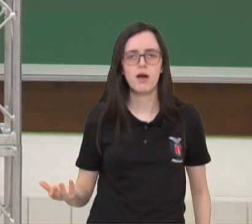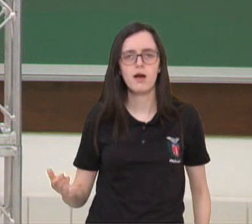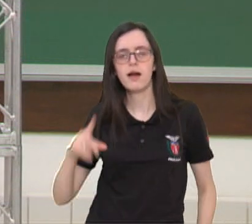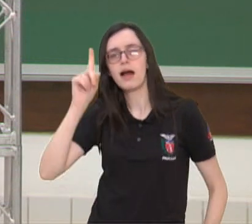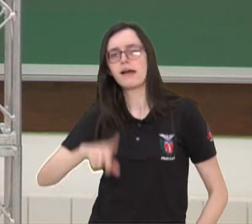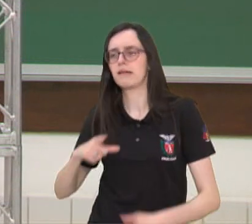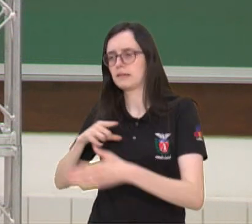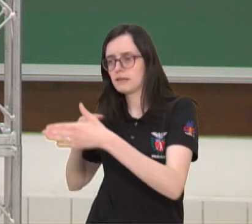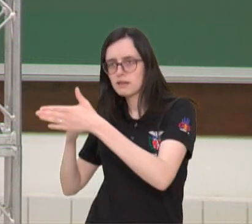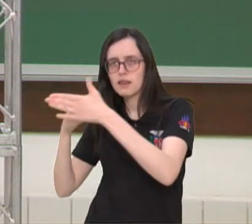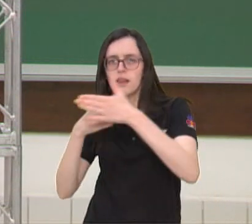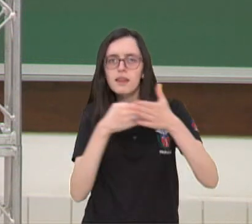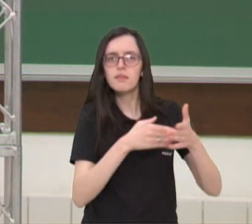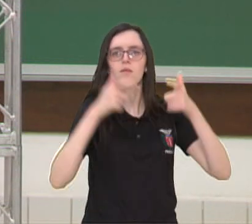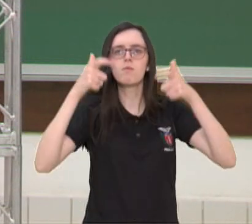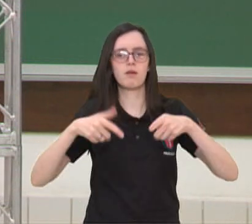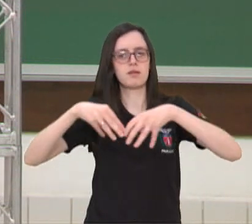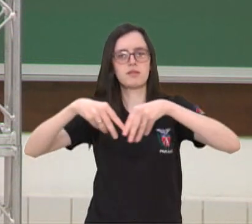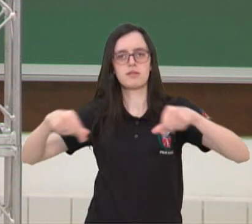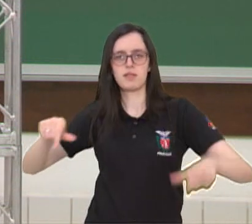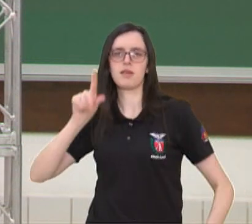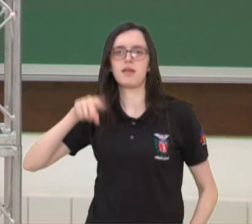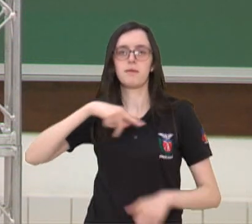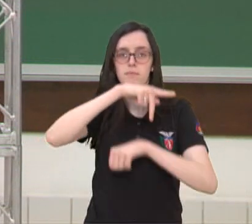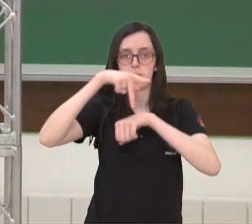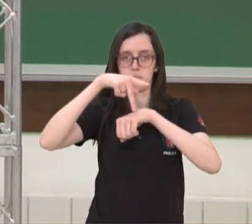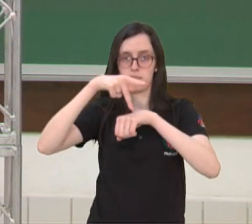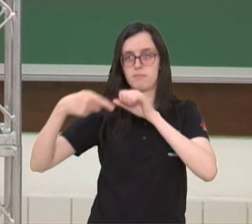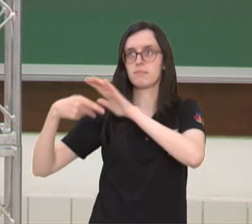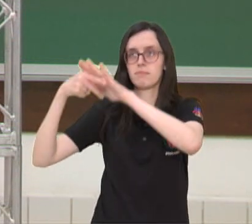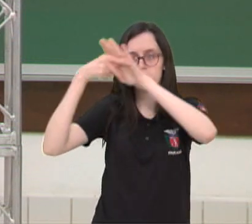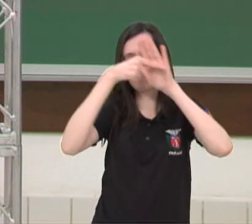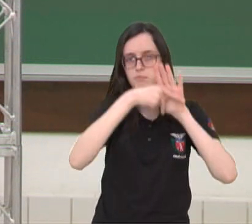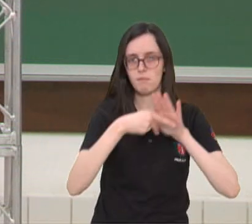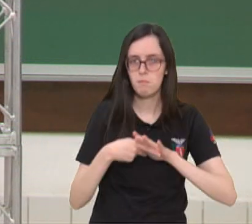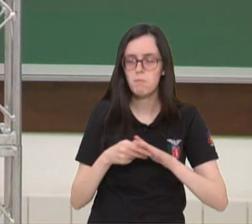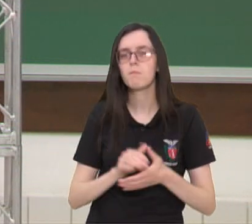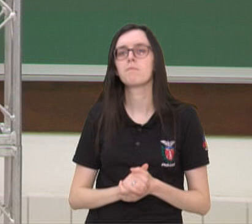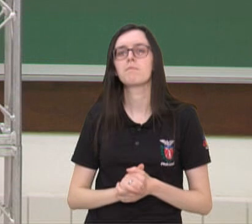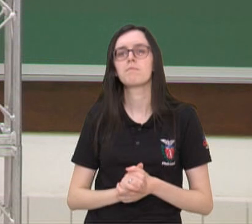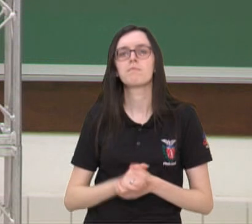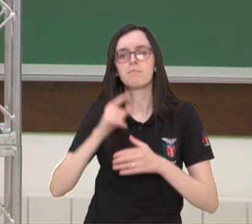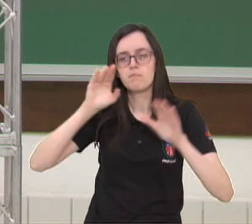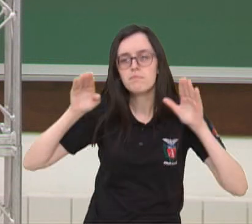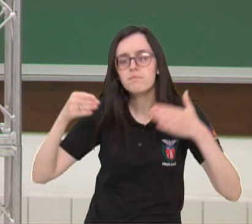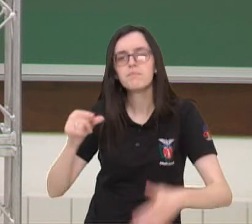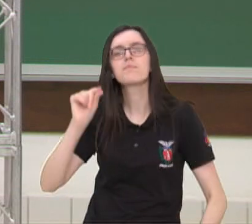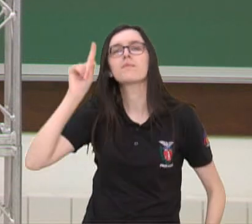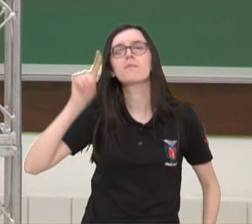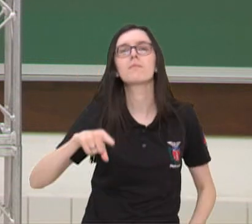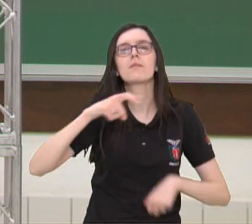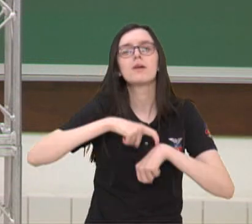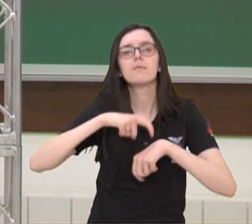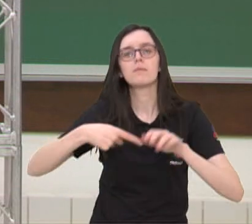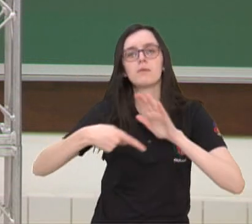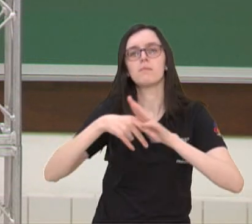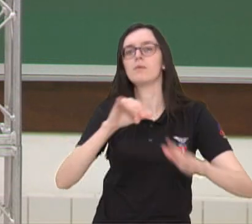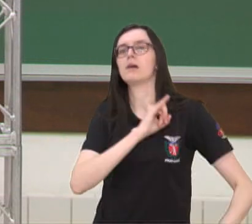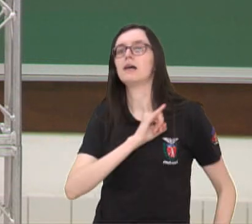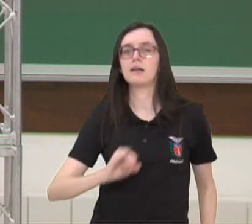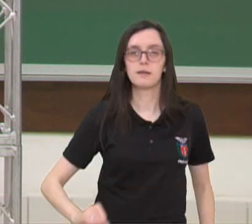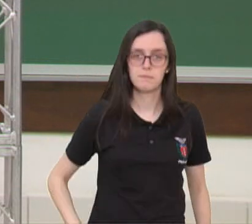seus limites territoriais dos países, com base nesse momento